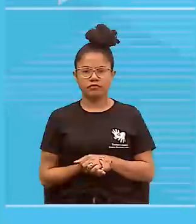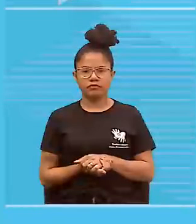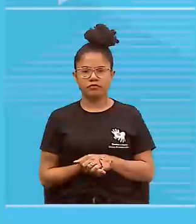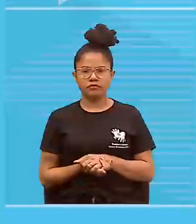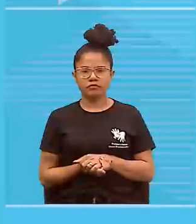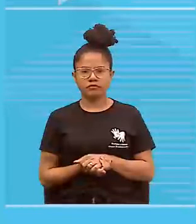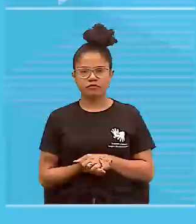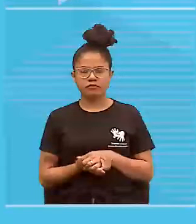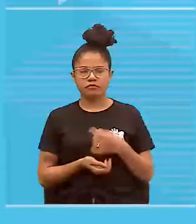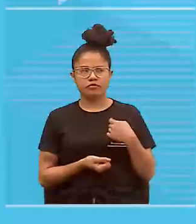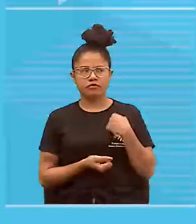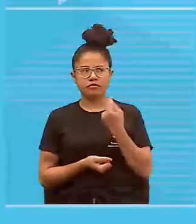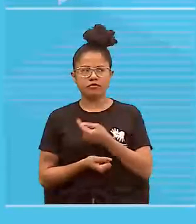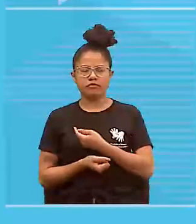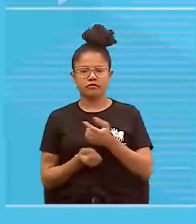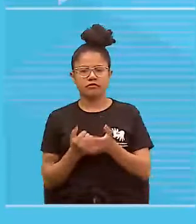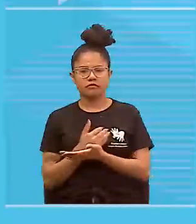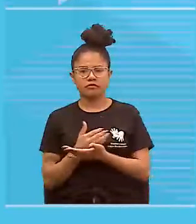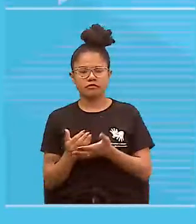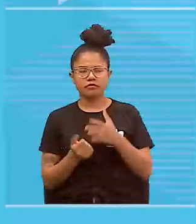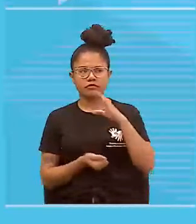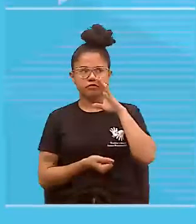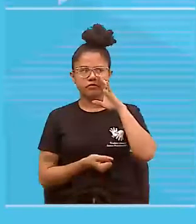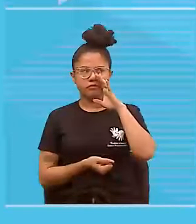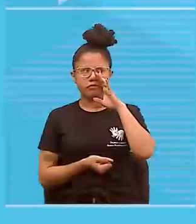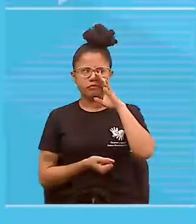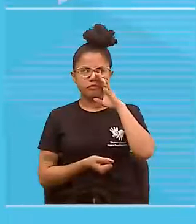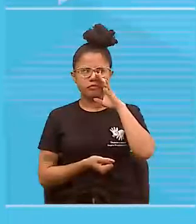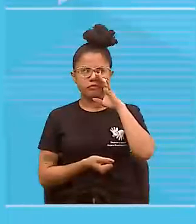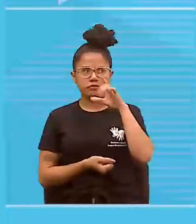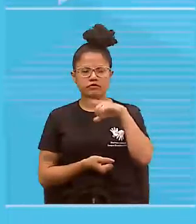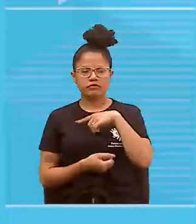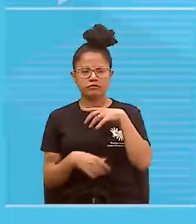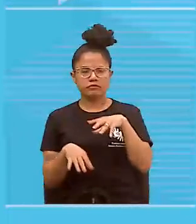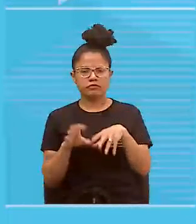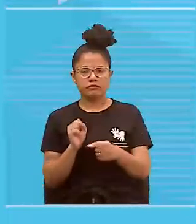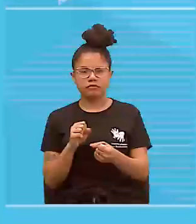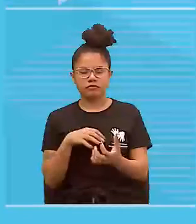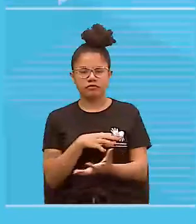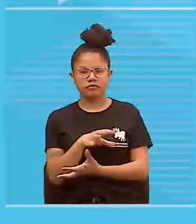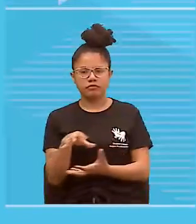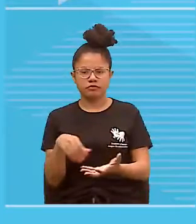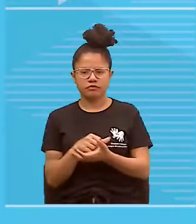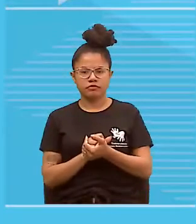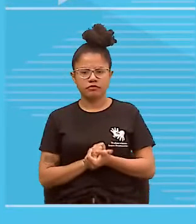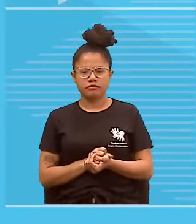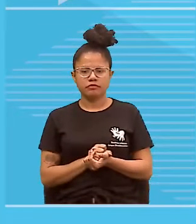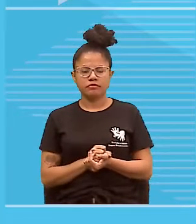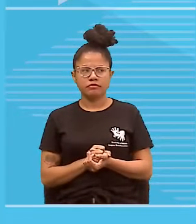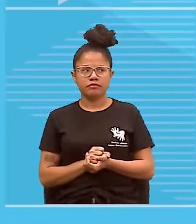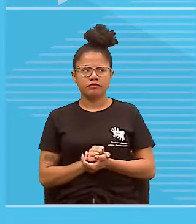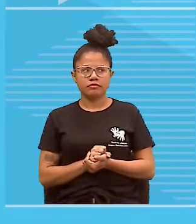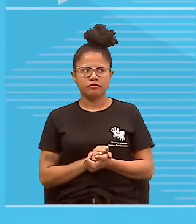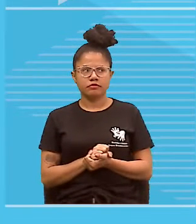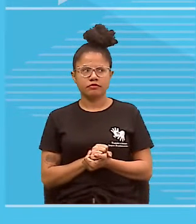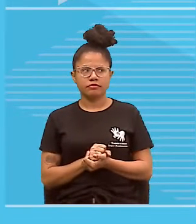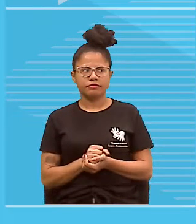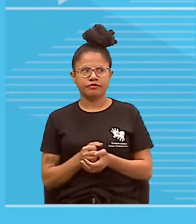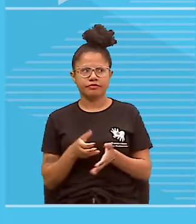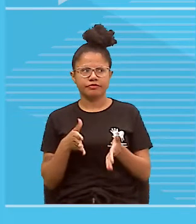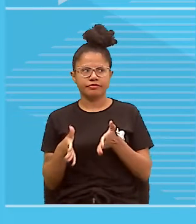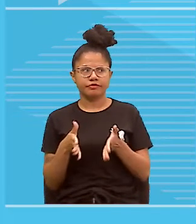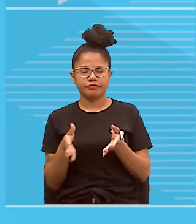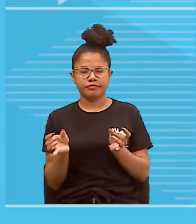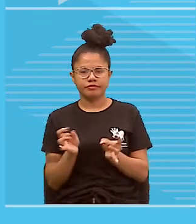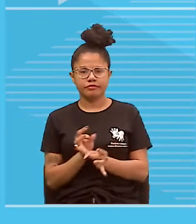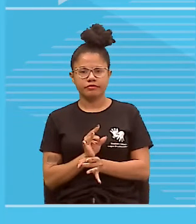a observar aqui que houve a formação do planeta Terra 4,6 Bilhões de anos e aqui é o tempo passando